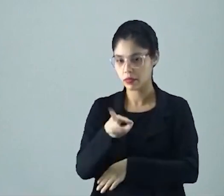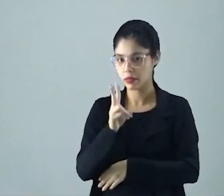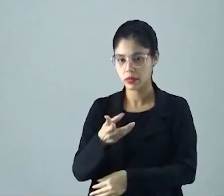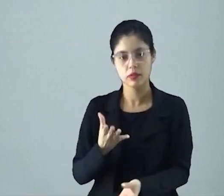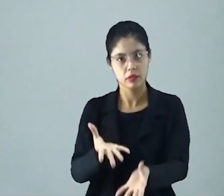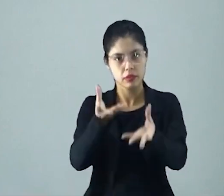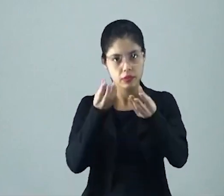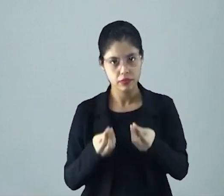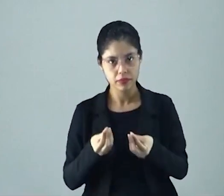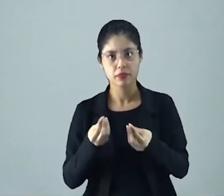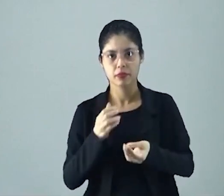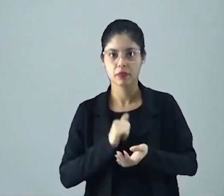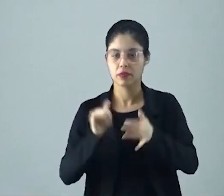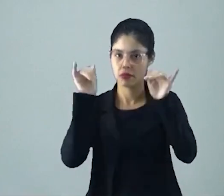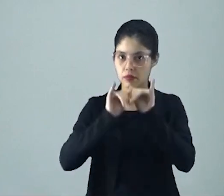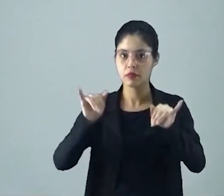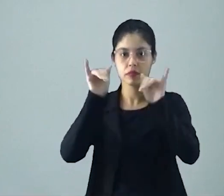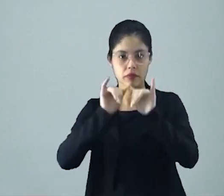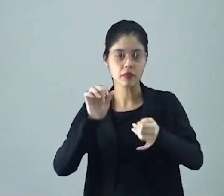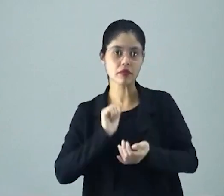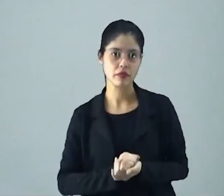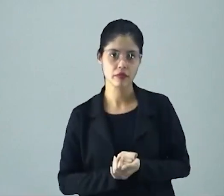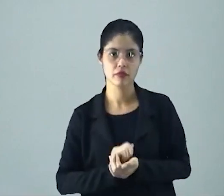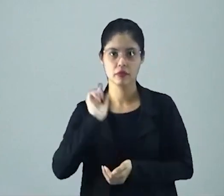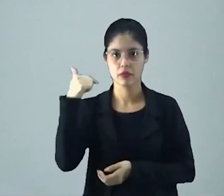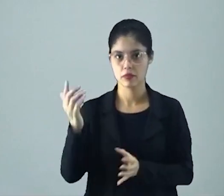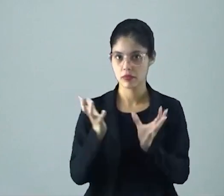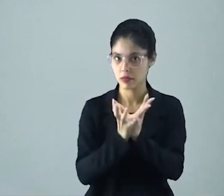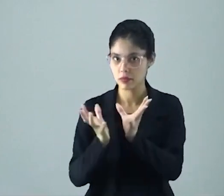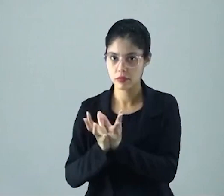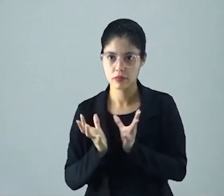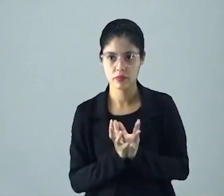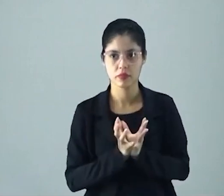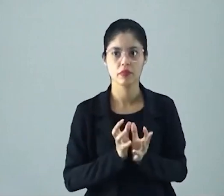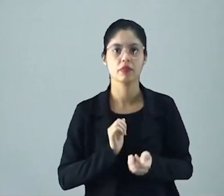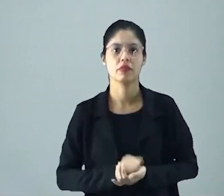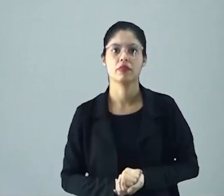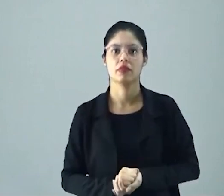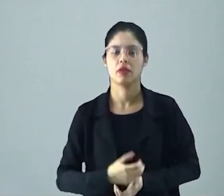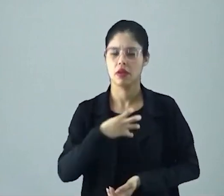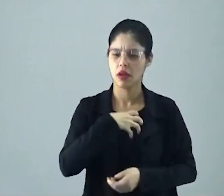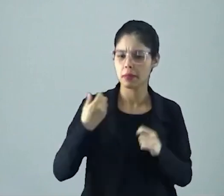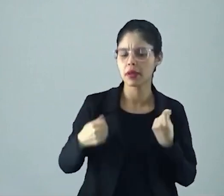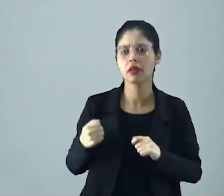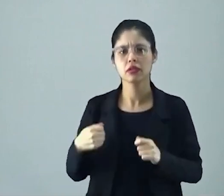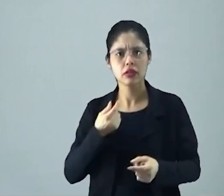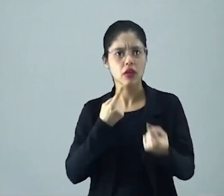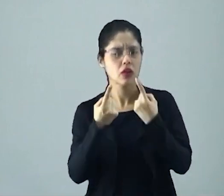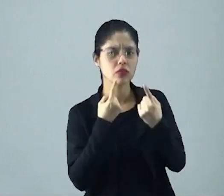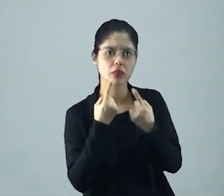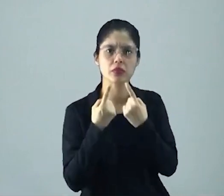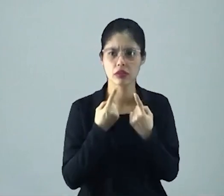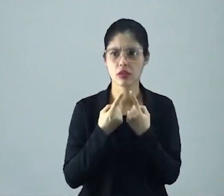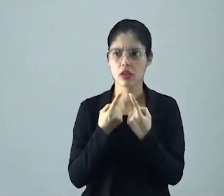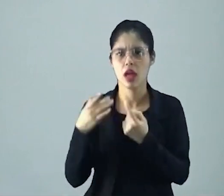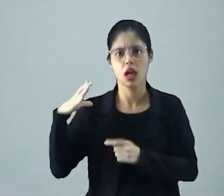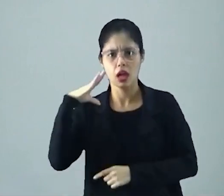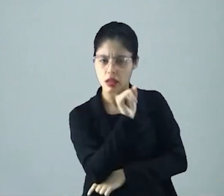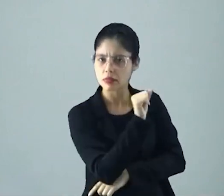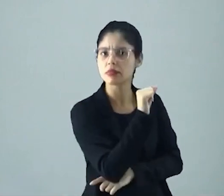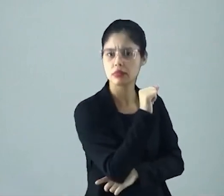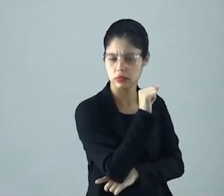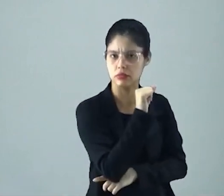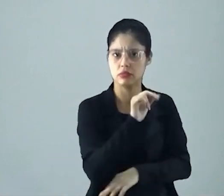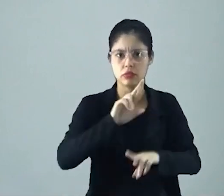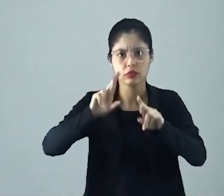está recebendo informações de outros grupos, sempre surge uma necessidade de se comunicar de uma forma, né, mais